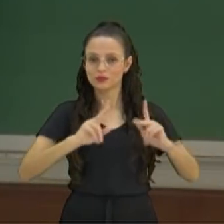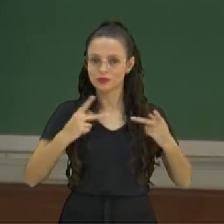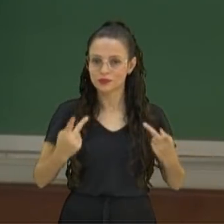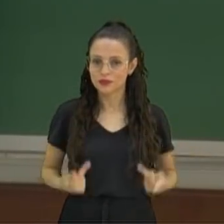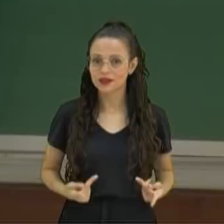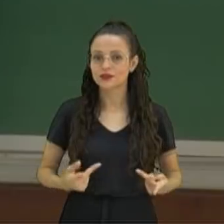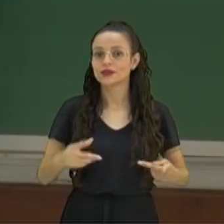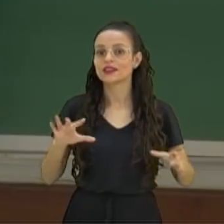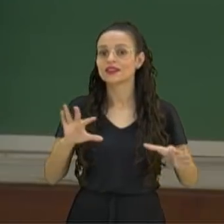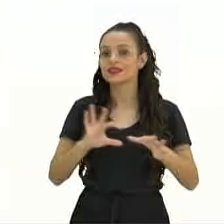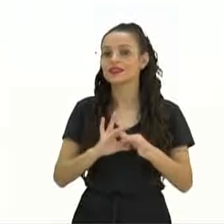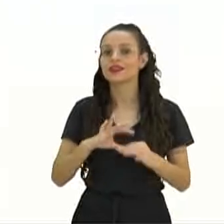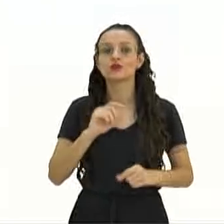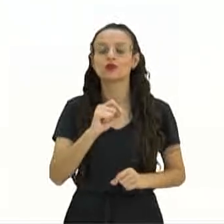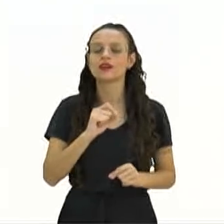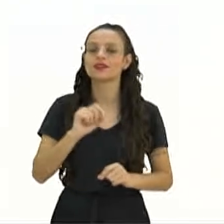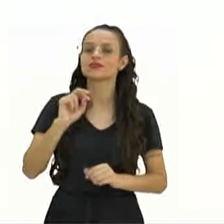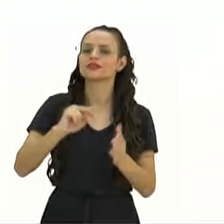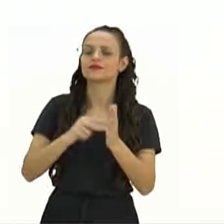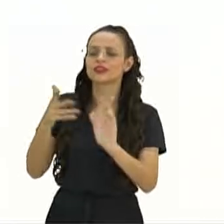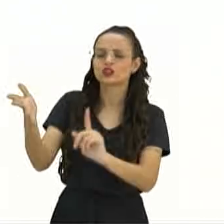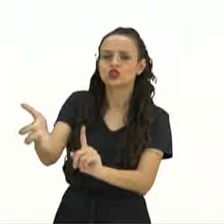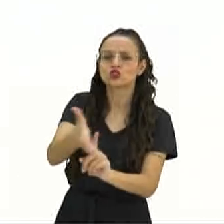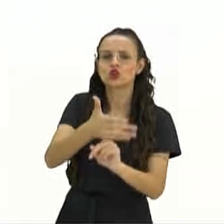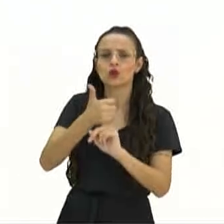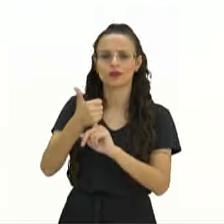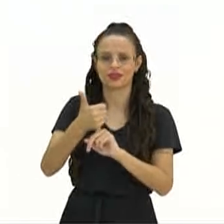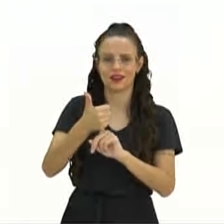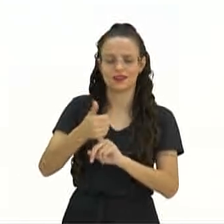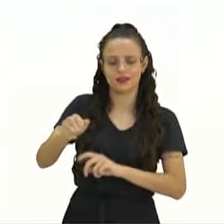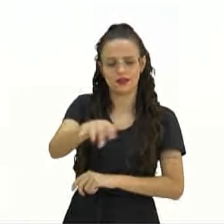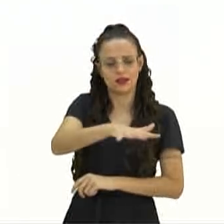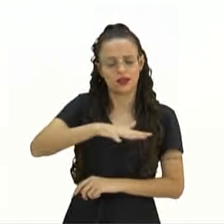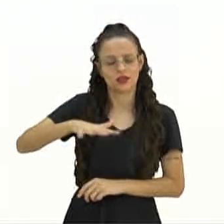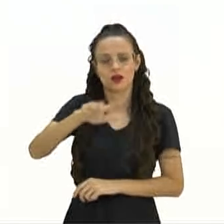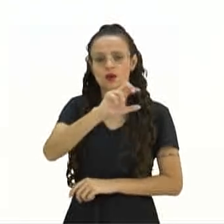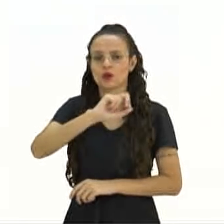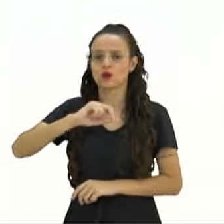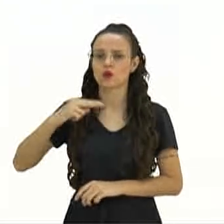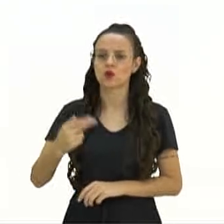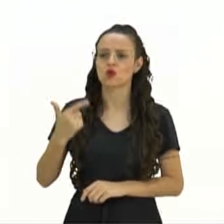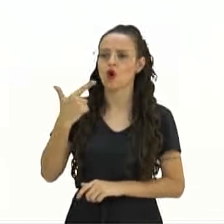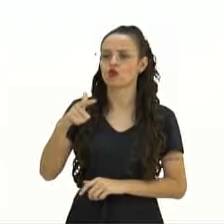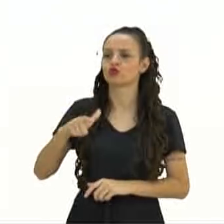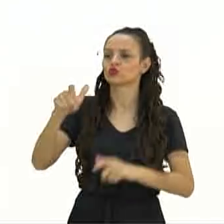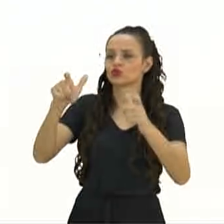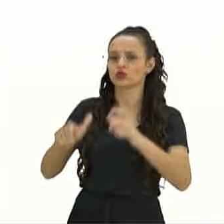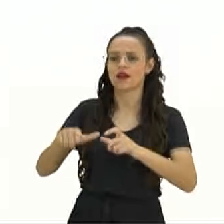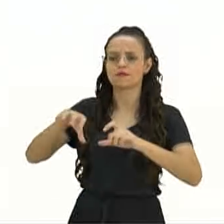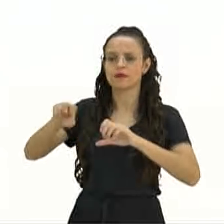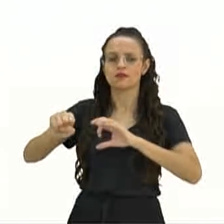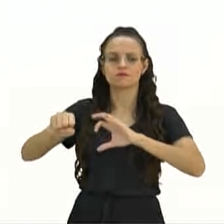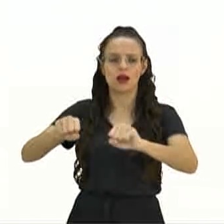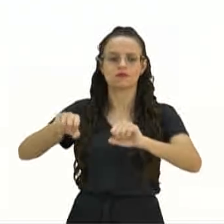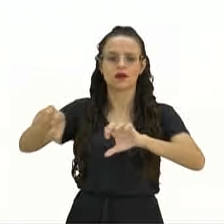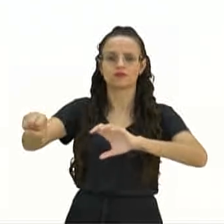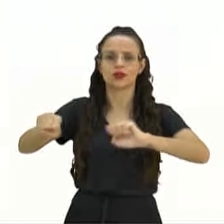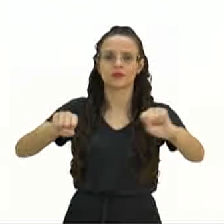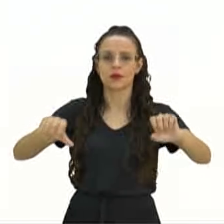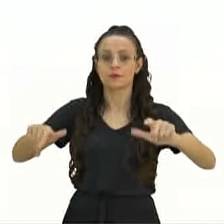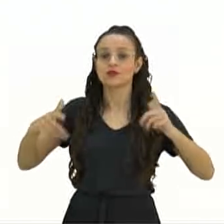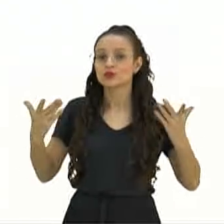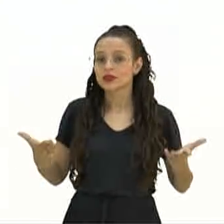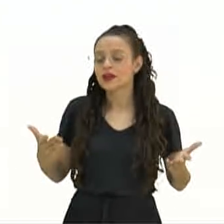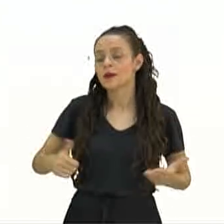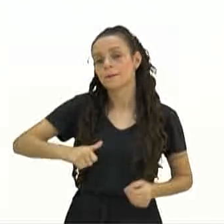de dominar a sua área ou até mesmo outras áreas, justamente para ter